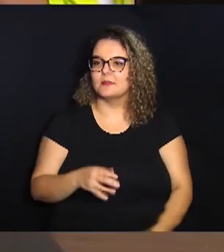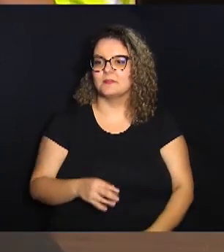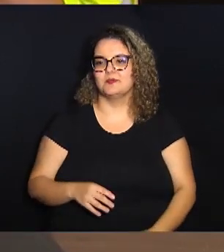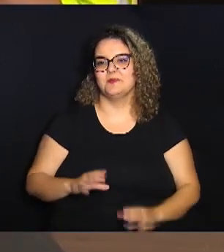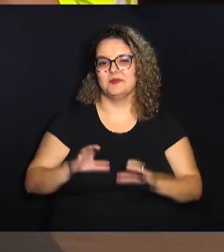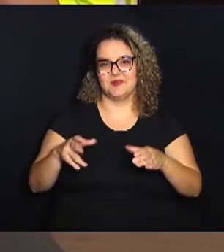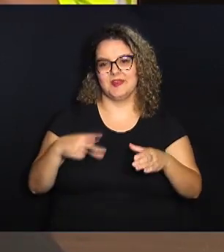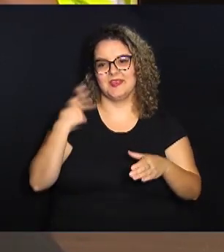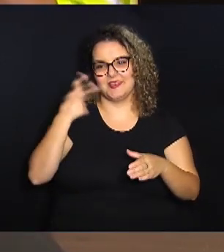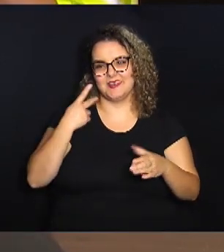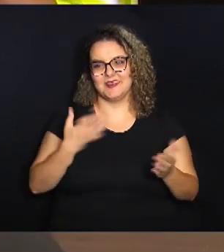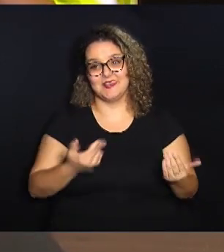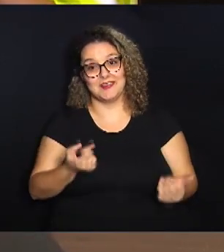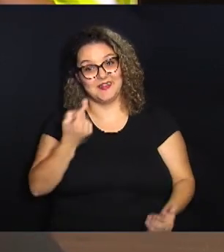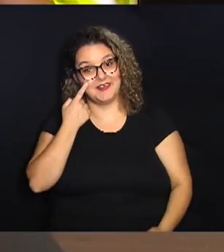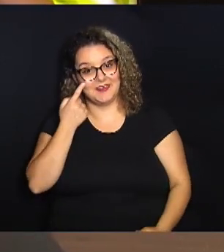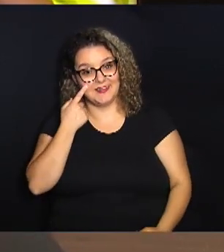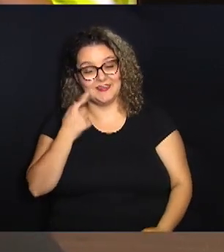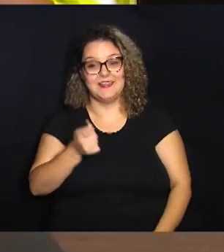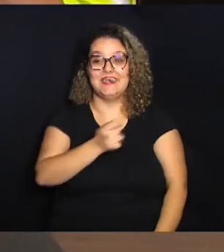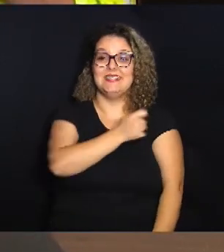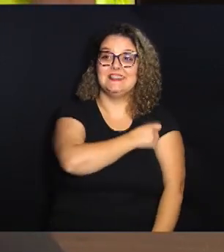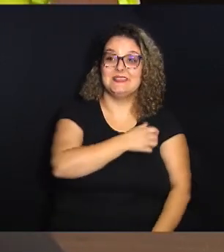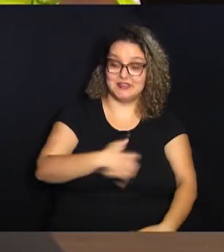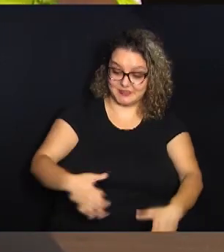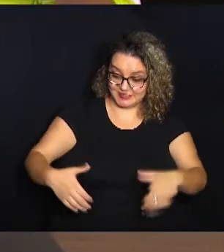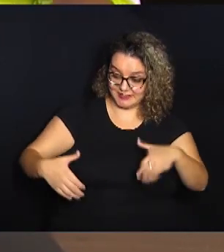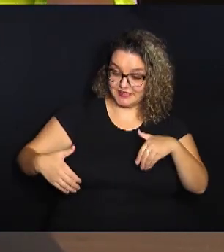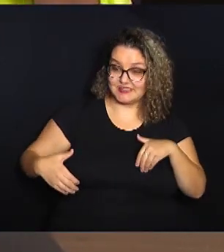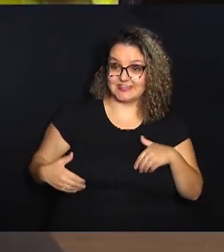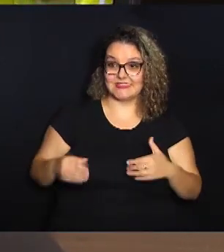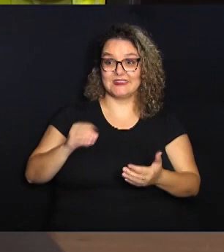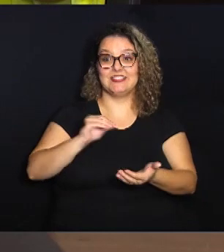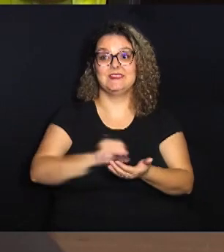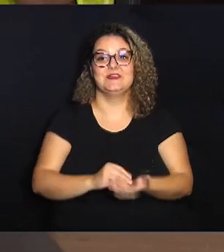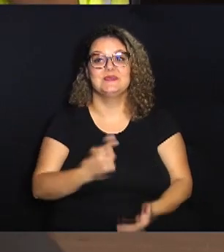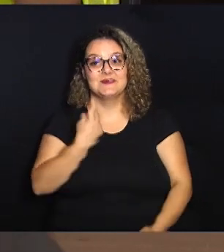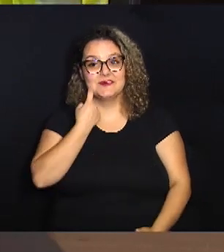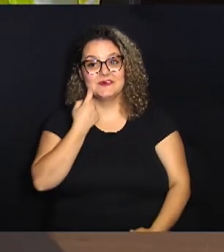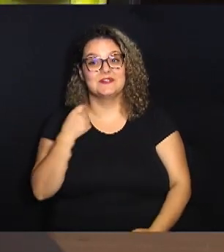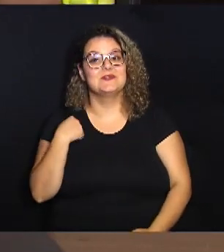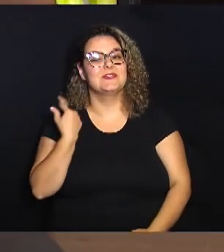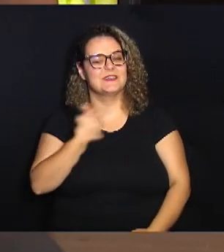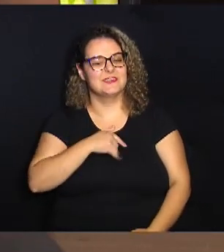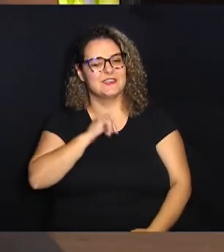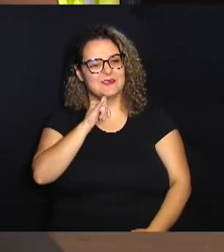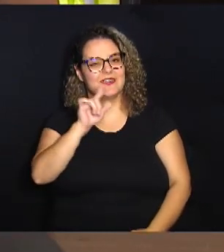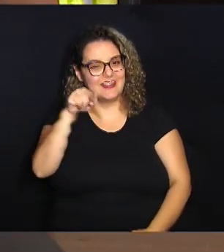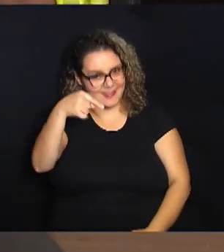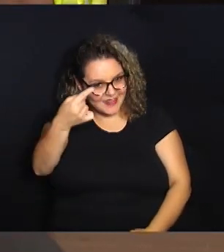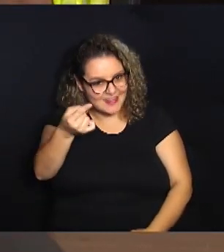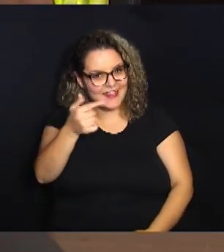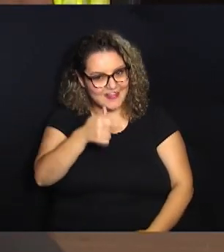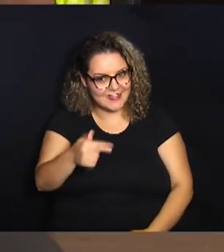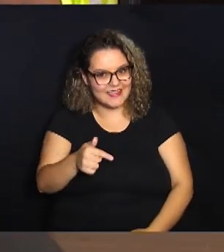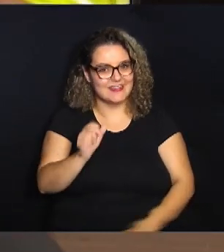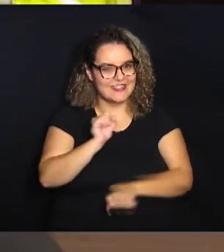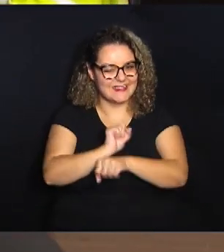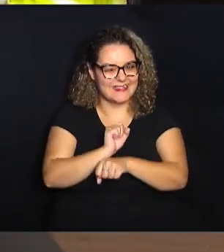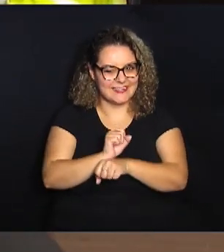Parlamento Jovem, olha, os estudantes tomaram posse na última sexta-feira, mas a gente te conta na próxima semana, hein?